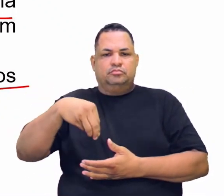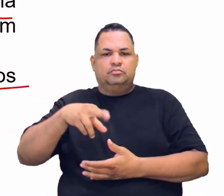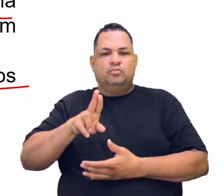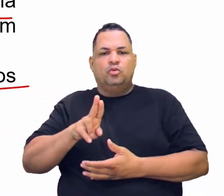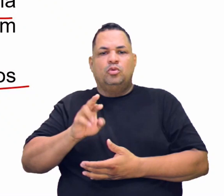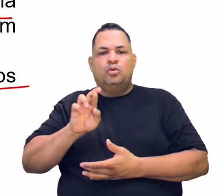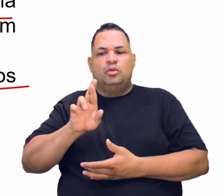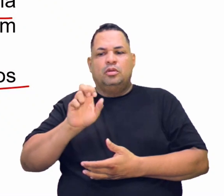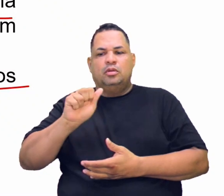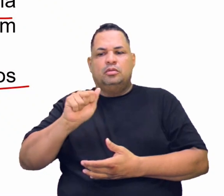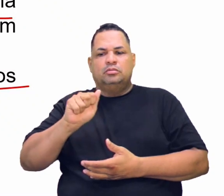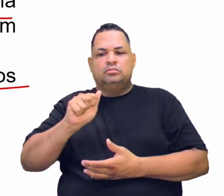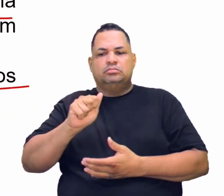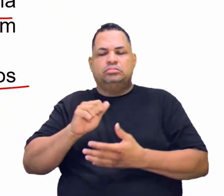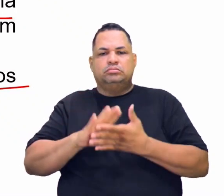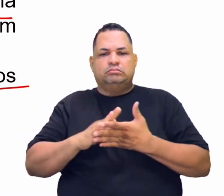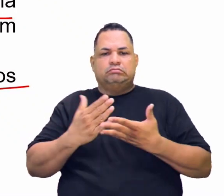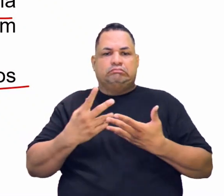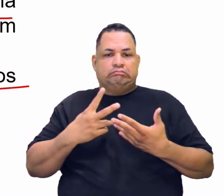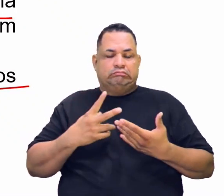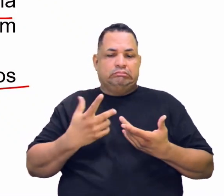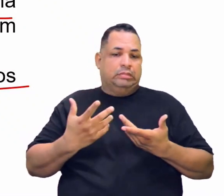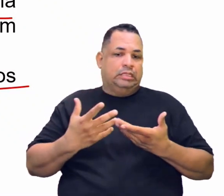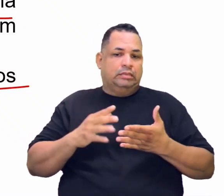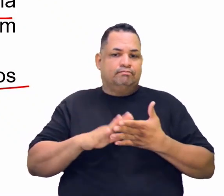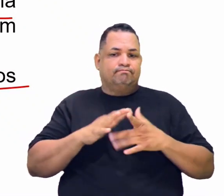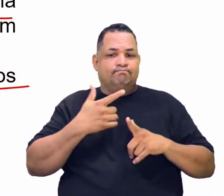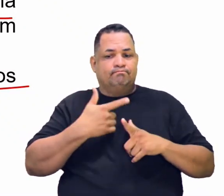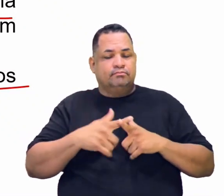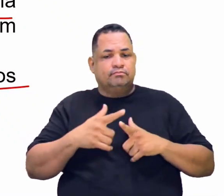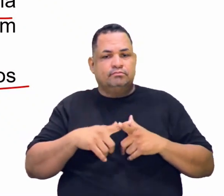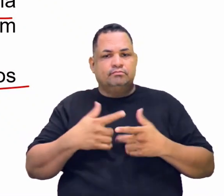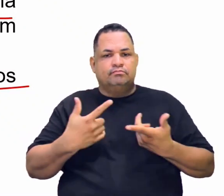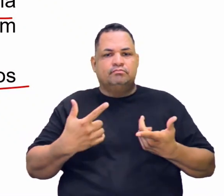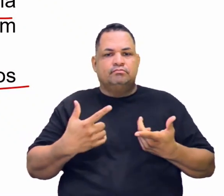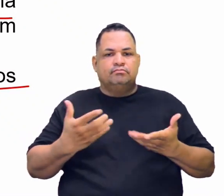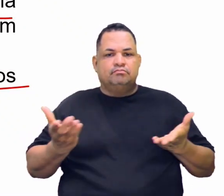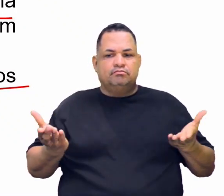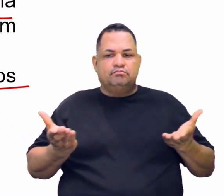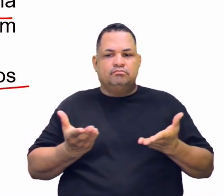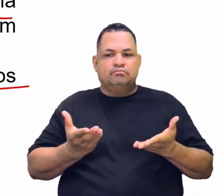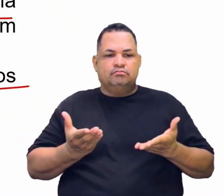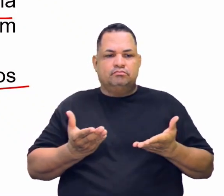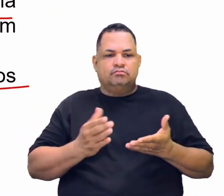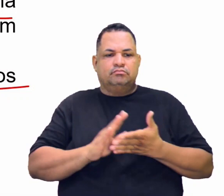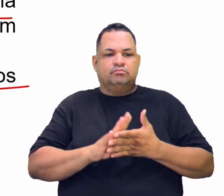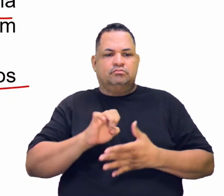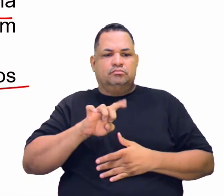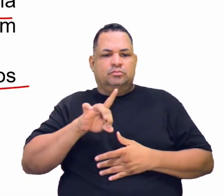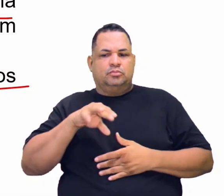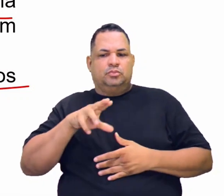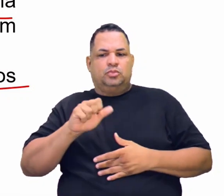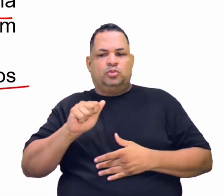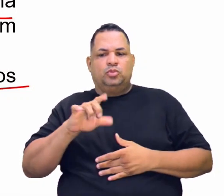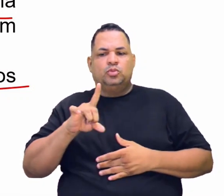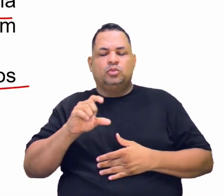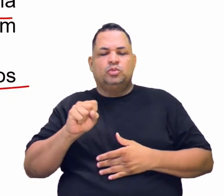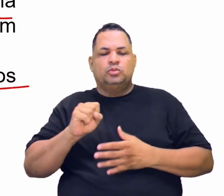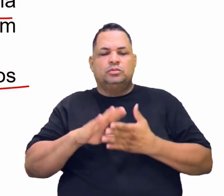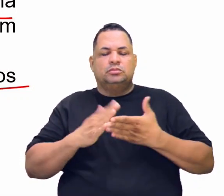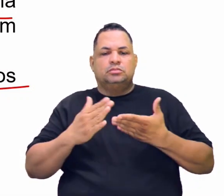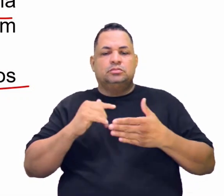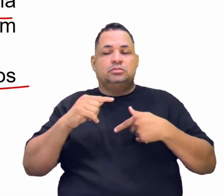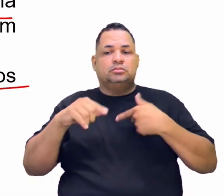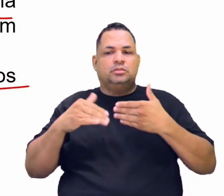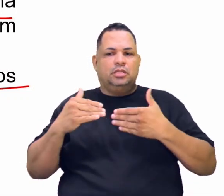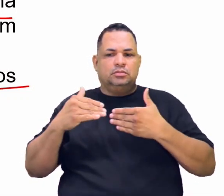terrível. Claro, em um certo período foi terrível. Agora são Mundurucus. Lá na frente, vocês